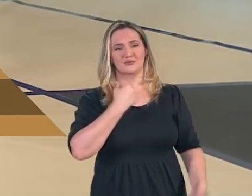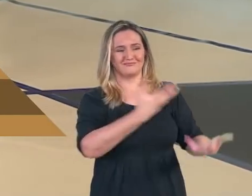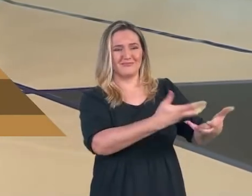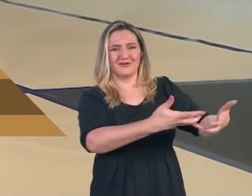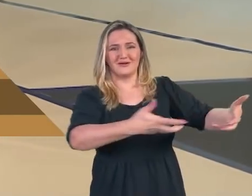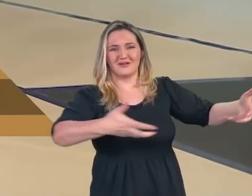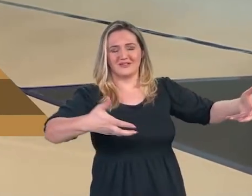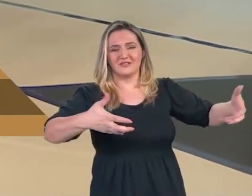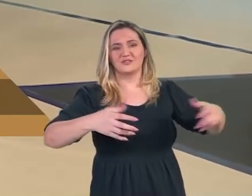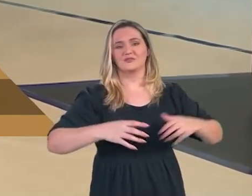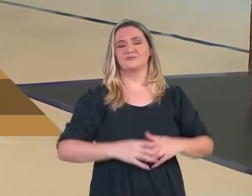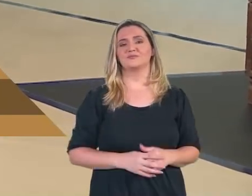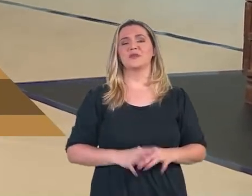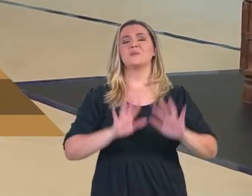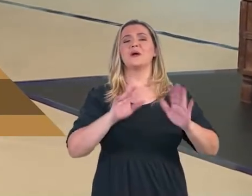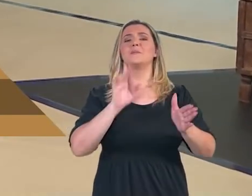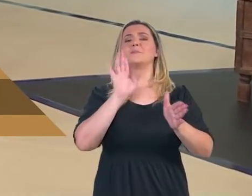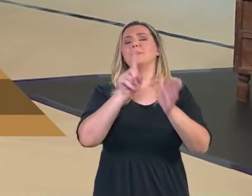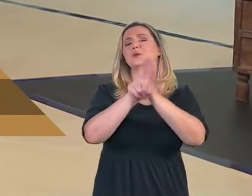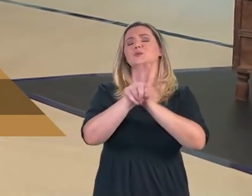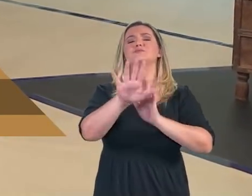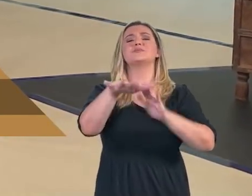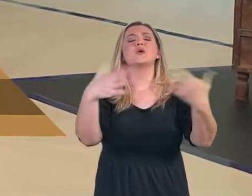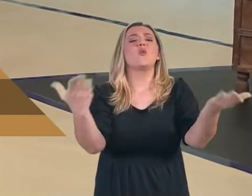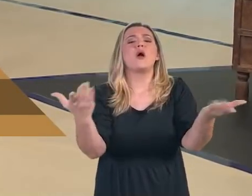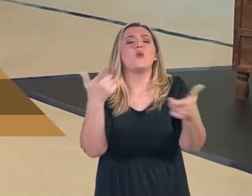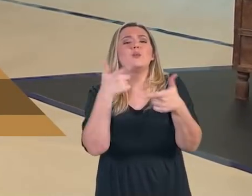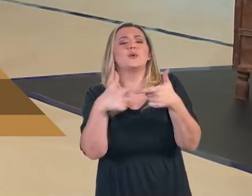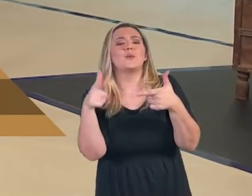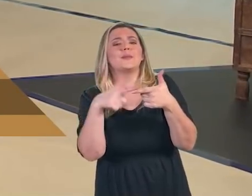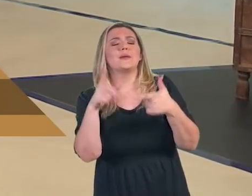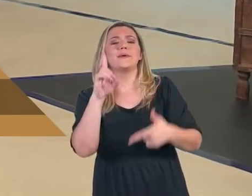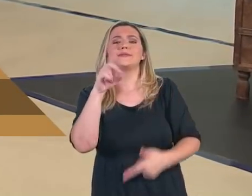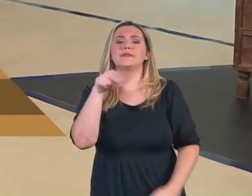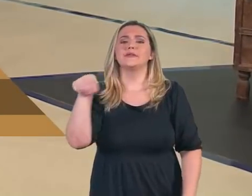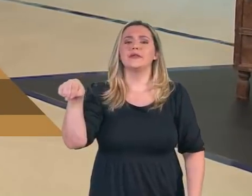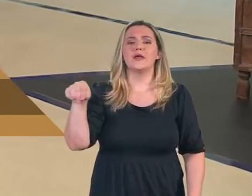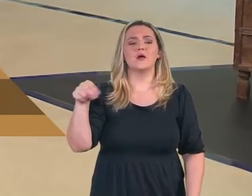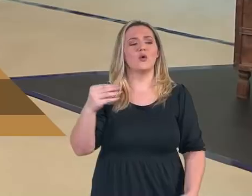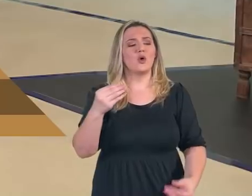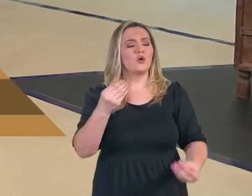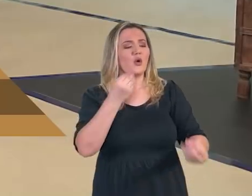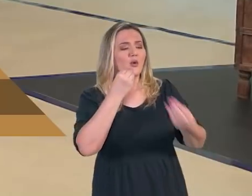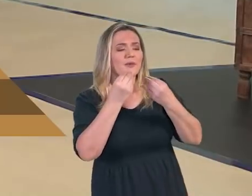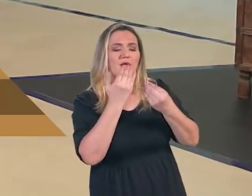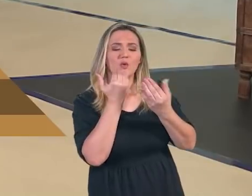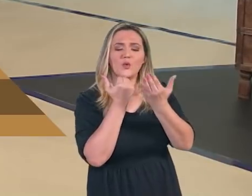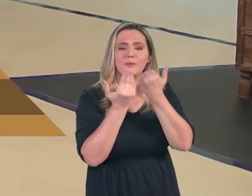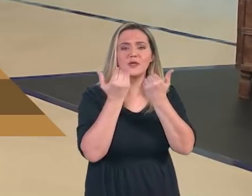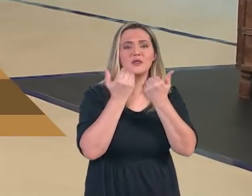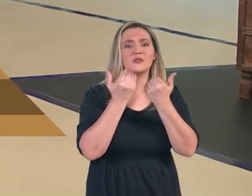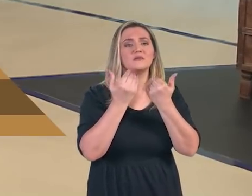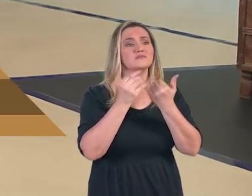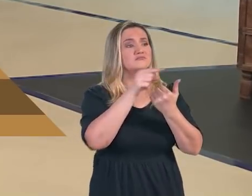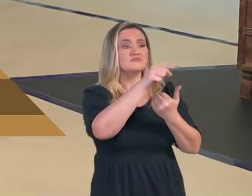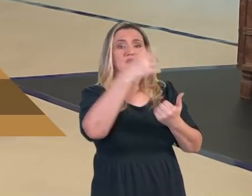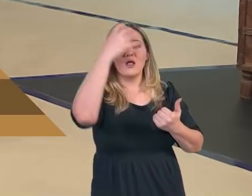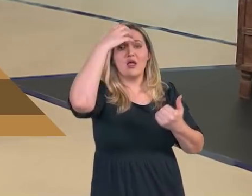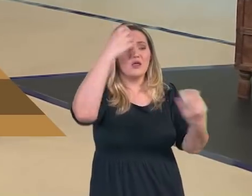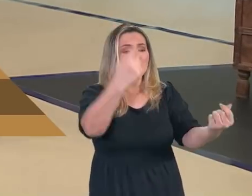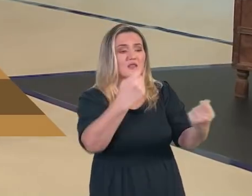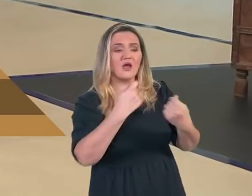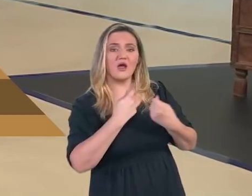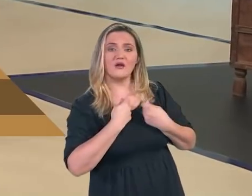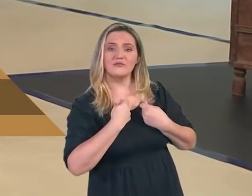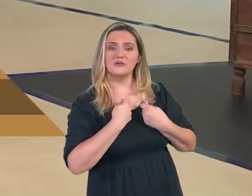qual o problema de Daniel e seus companheiros comerem da comida que o rei gentilmente servia para eles. Onde eles